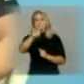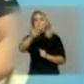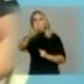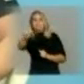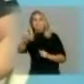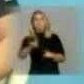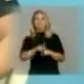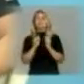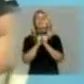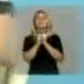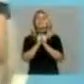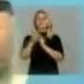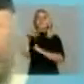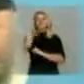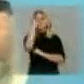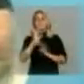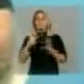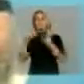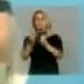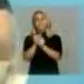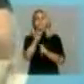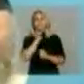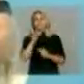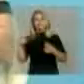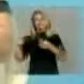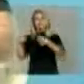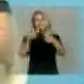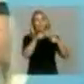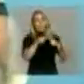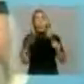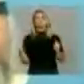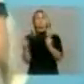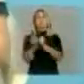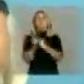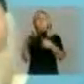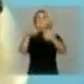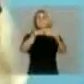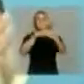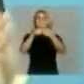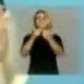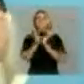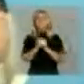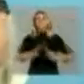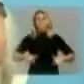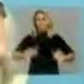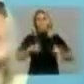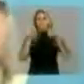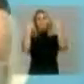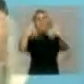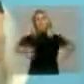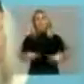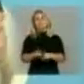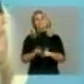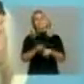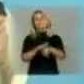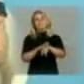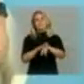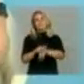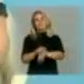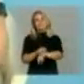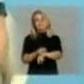Brasil, né? Em que as Unimeds no Brasil estão aderindo à luta pela hanseníase. Em cada lugar, a Unimed está fazendo uma